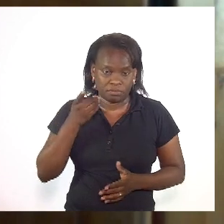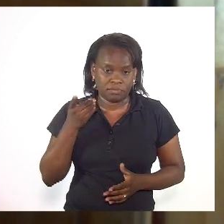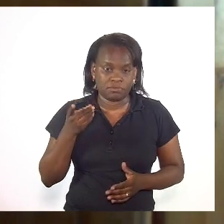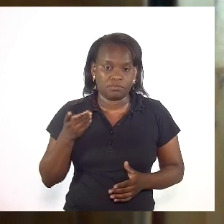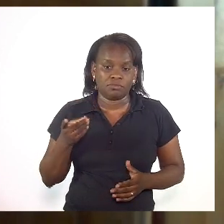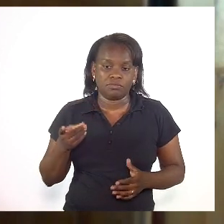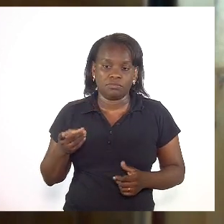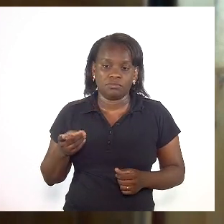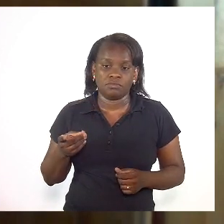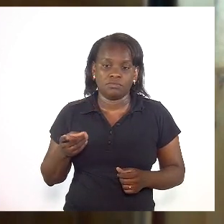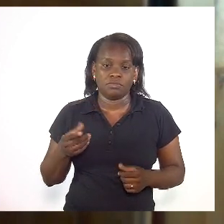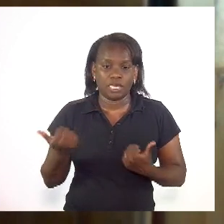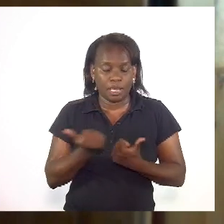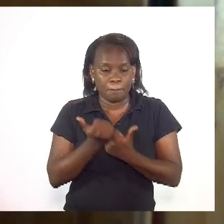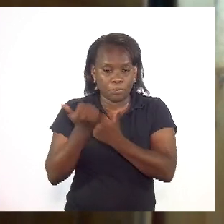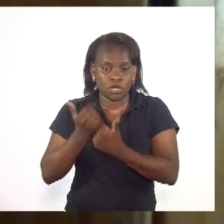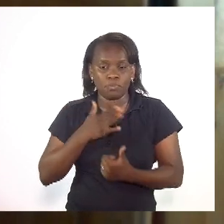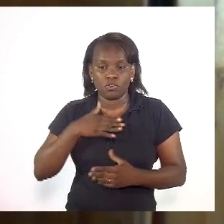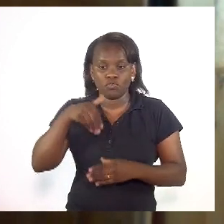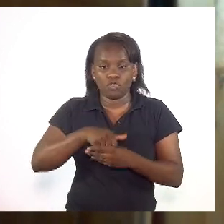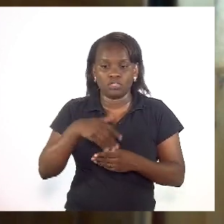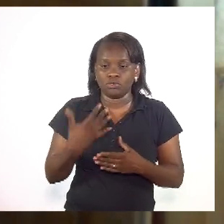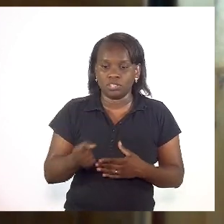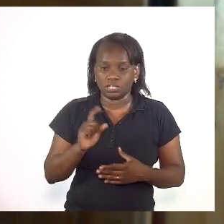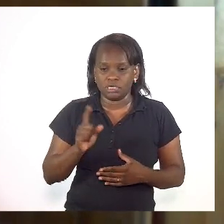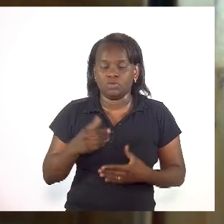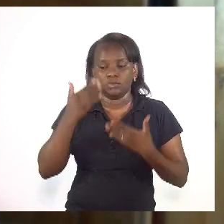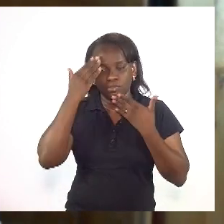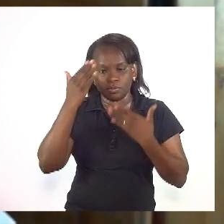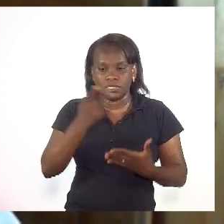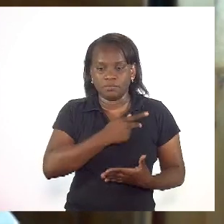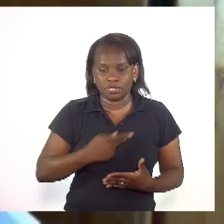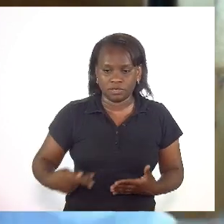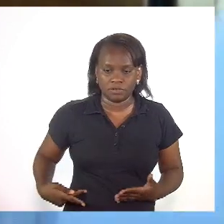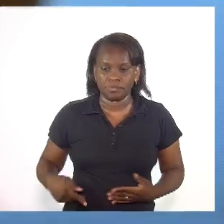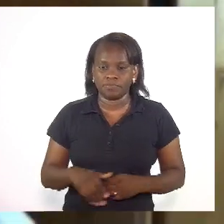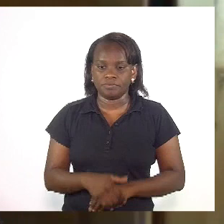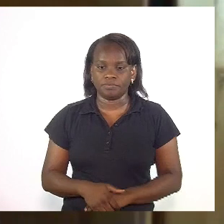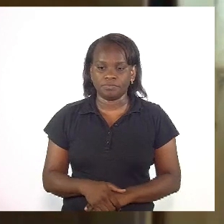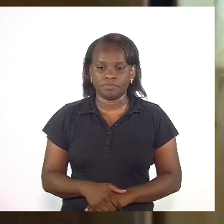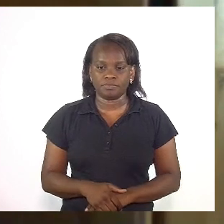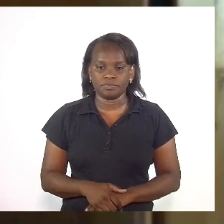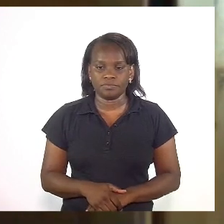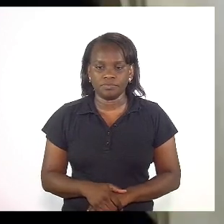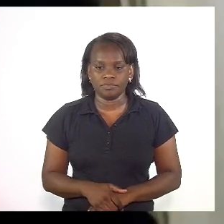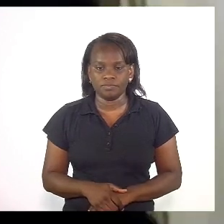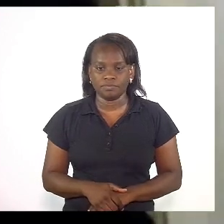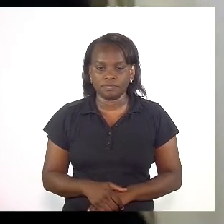né, apoio ao meu voto divergente. Muito obrigado, senhor presidente.